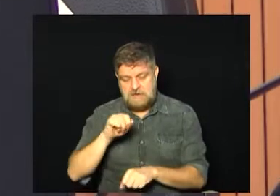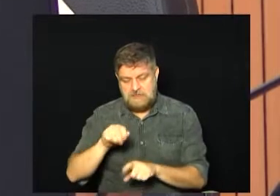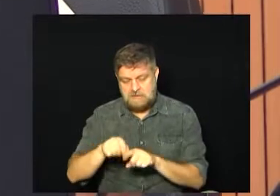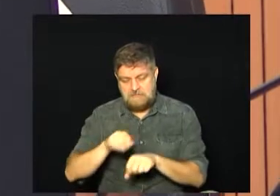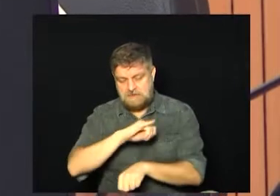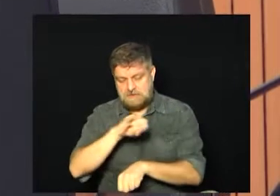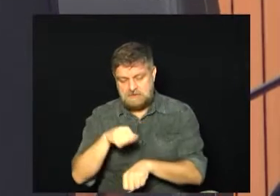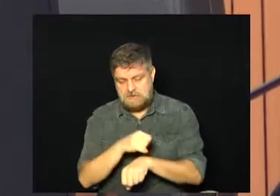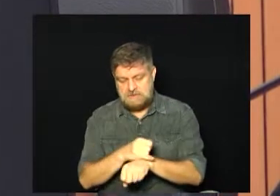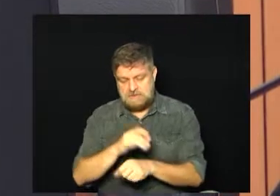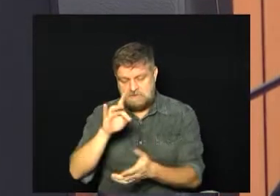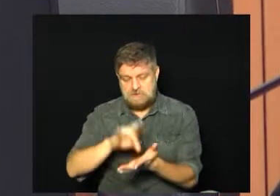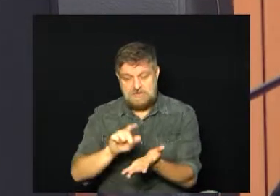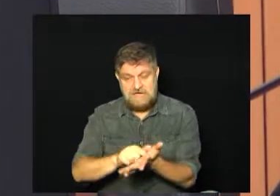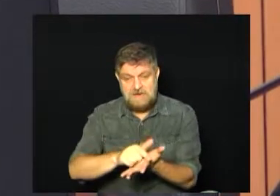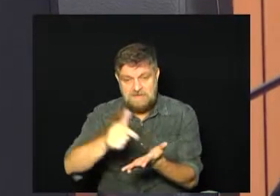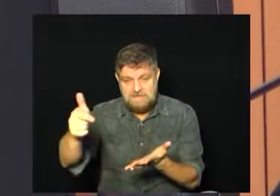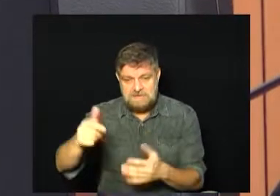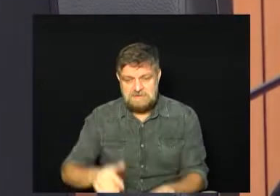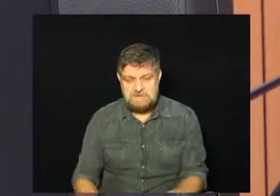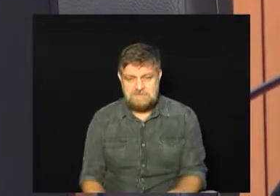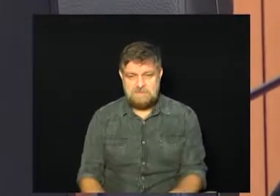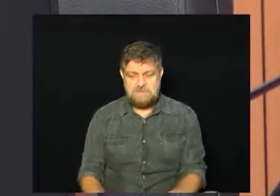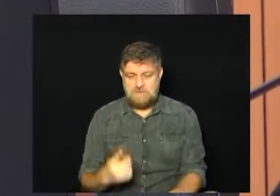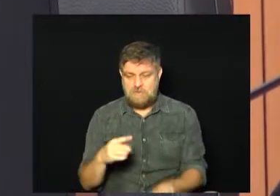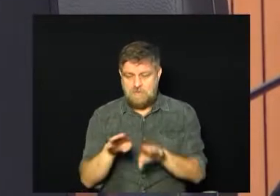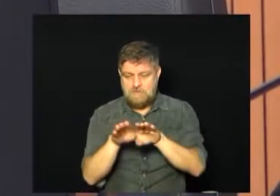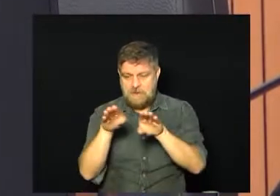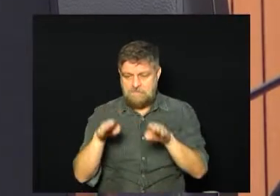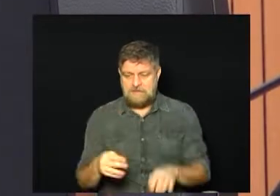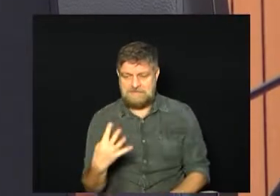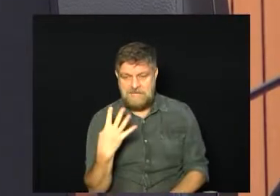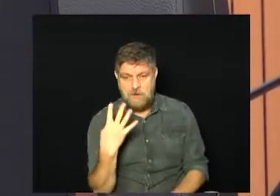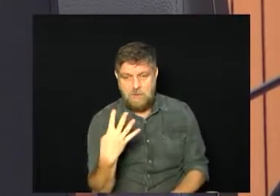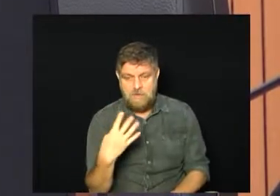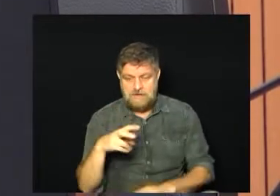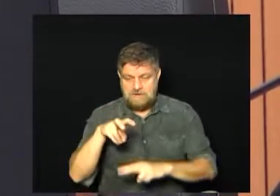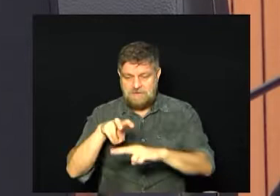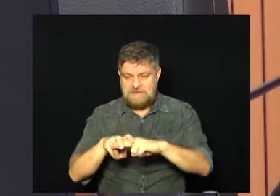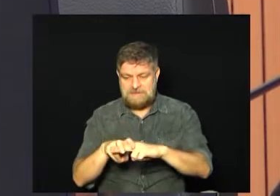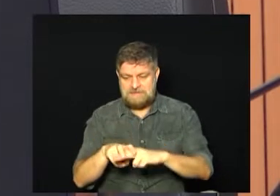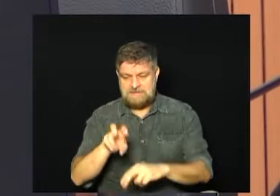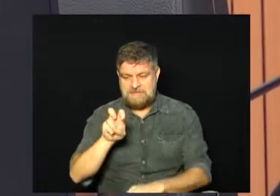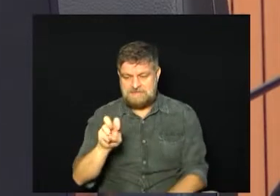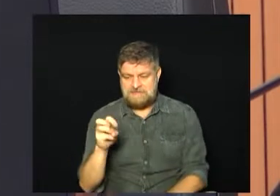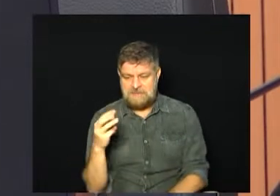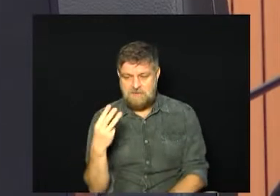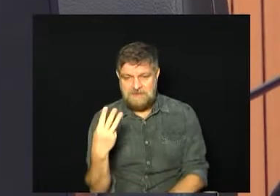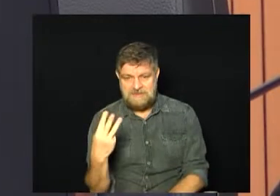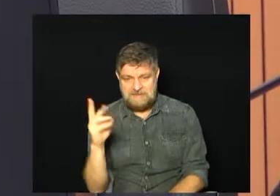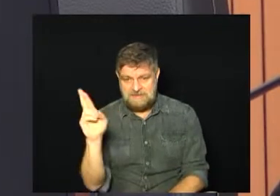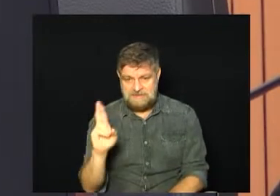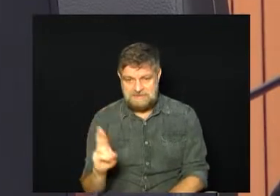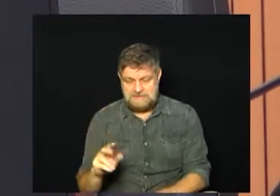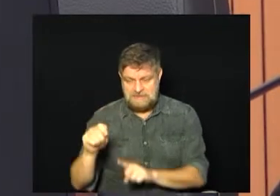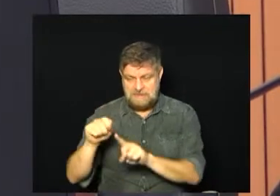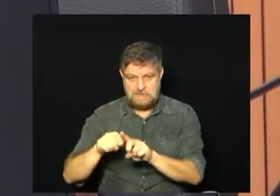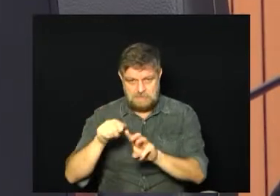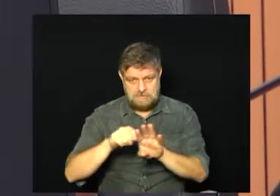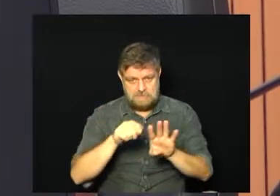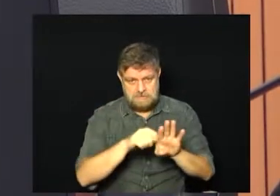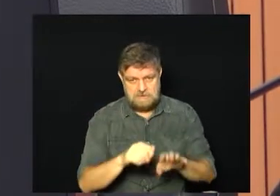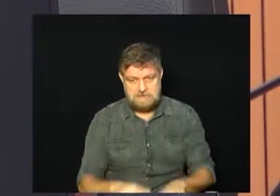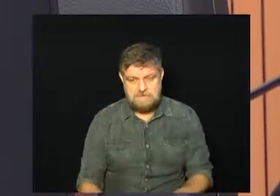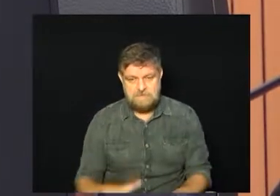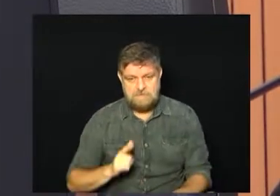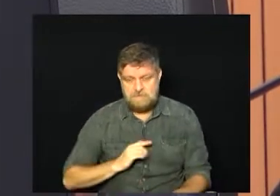Oficial. O preço que se paga por uma mesa e 4 cadeiras é R$ 53,00 por mês. É um valor, para